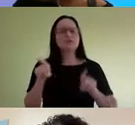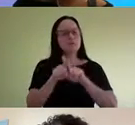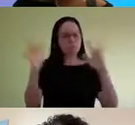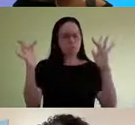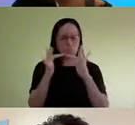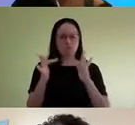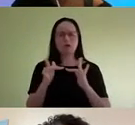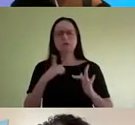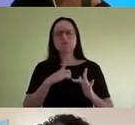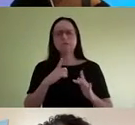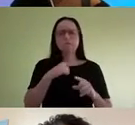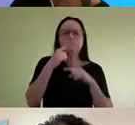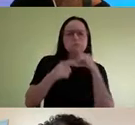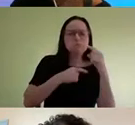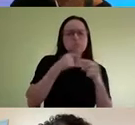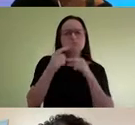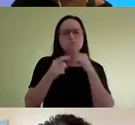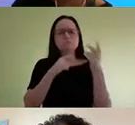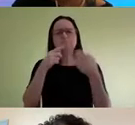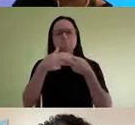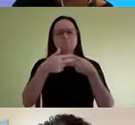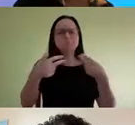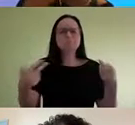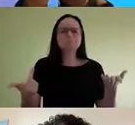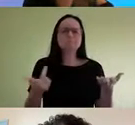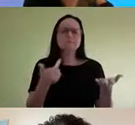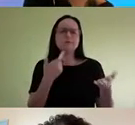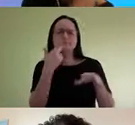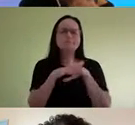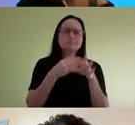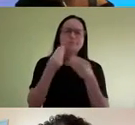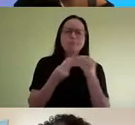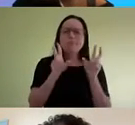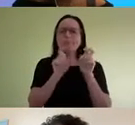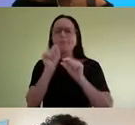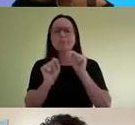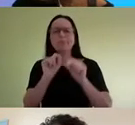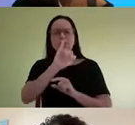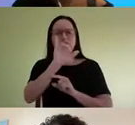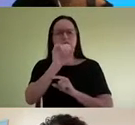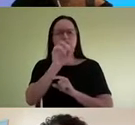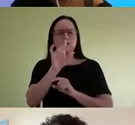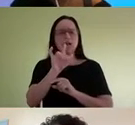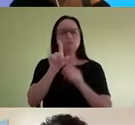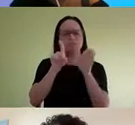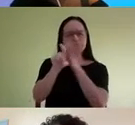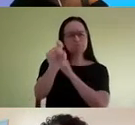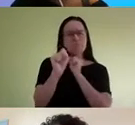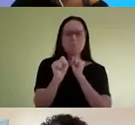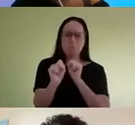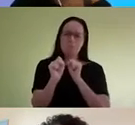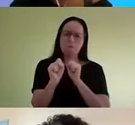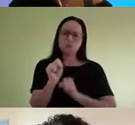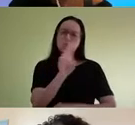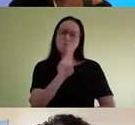tiverem dúvidas, se vocês quiserem falar sobre o Jornada, enfim, vocês fiquem à vontade. Meu nome é Tatiana Pina, então tem